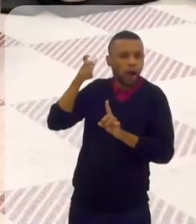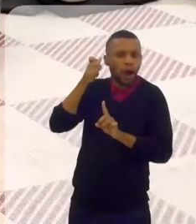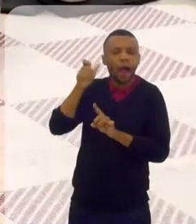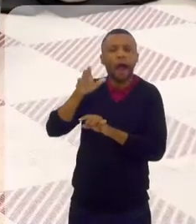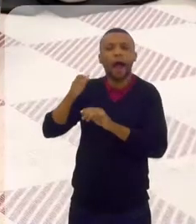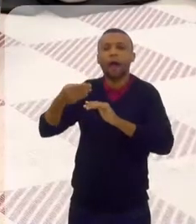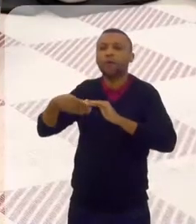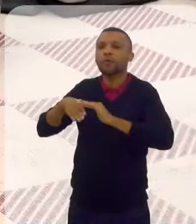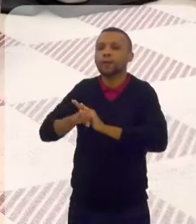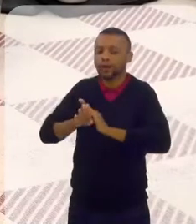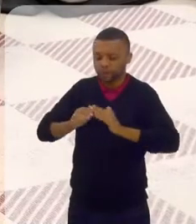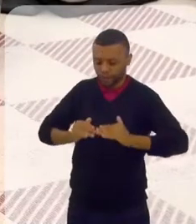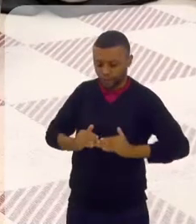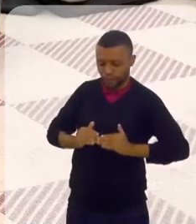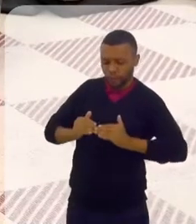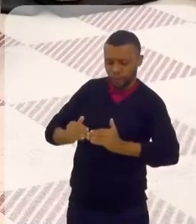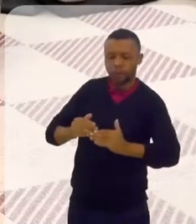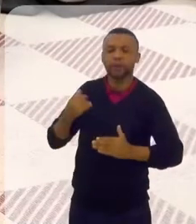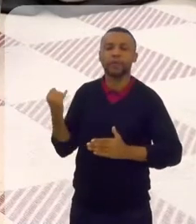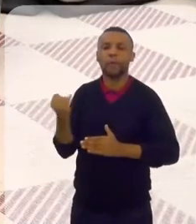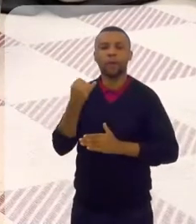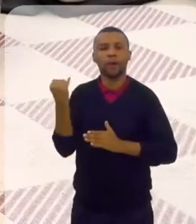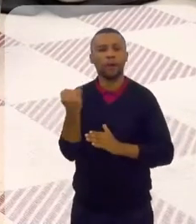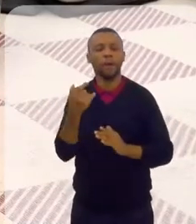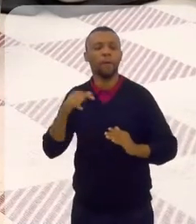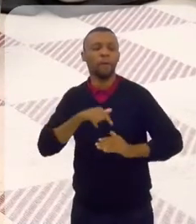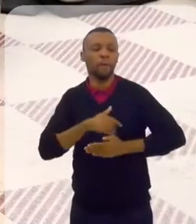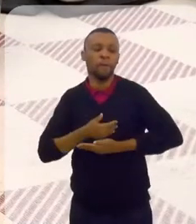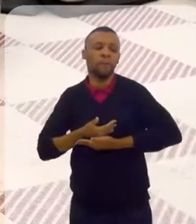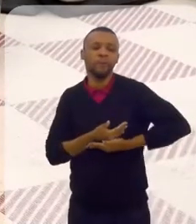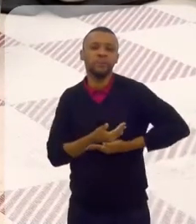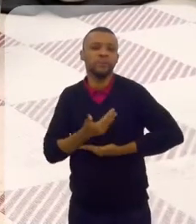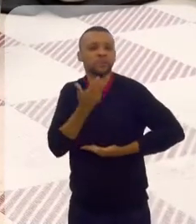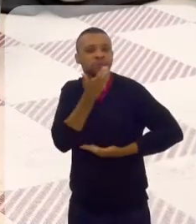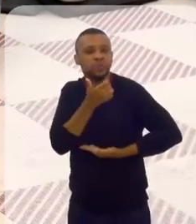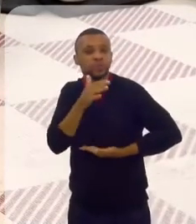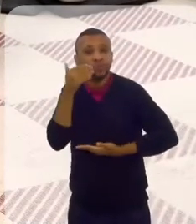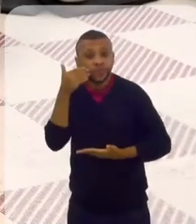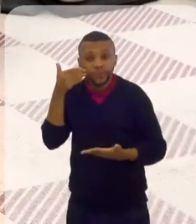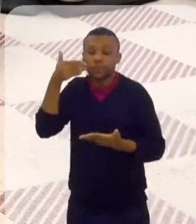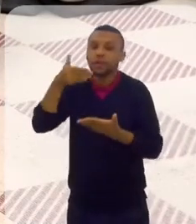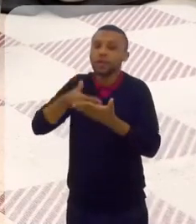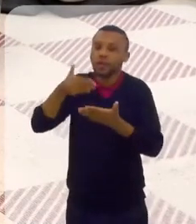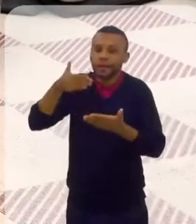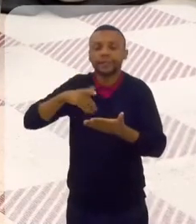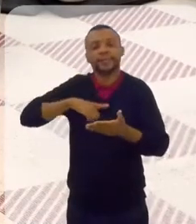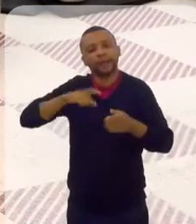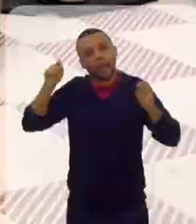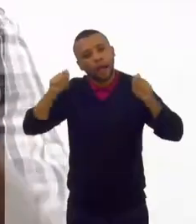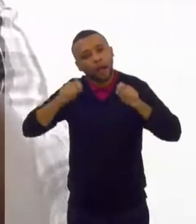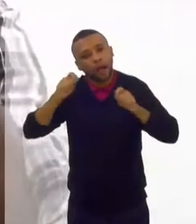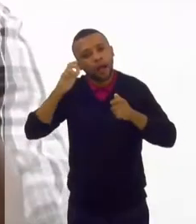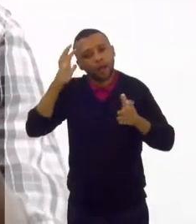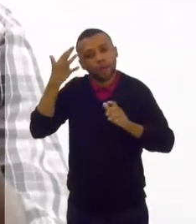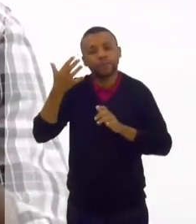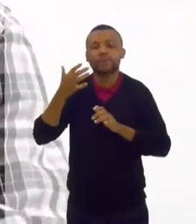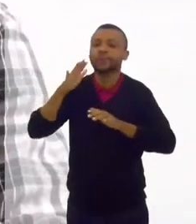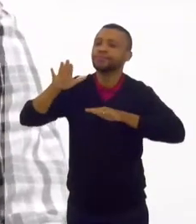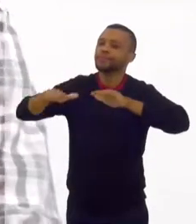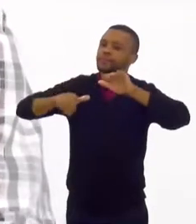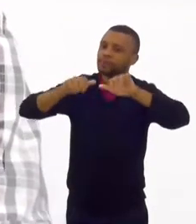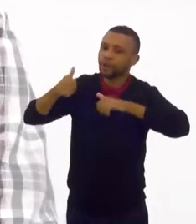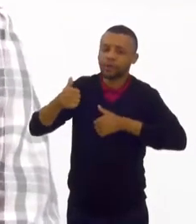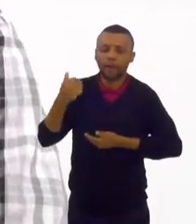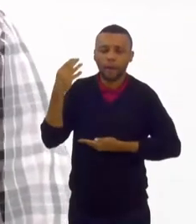na barriga, isso é uma coisa muito importante para a criança, e quando nasce, imediatamente, quando tem as condições, você faz o